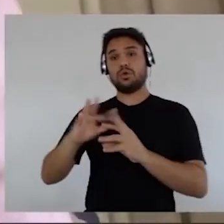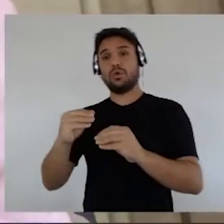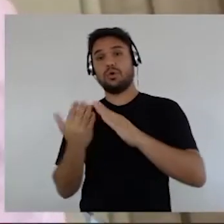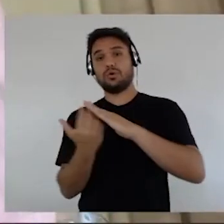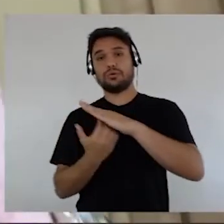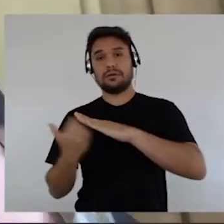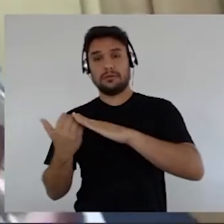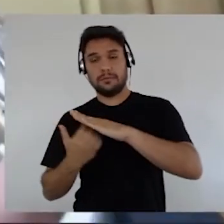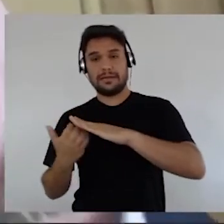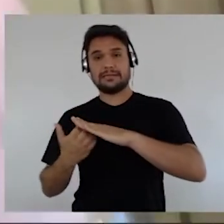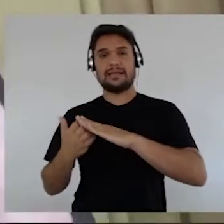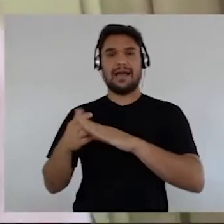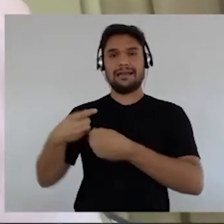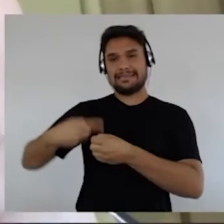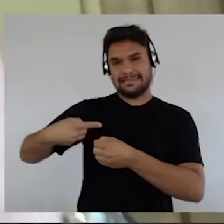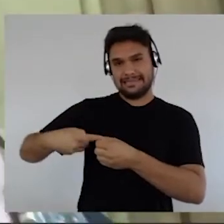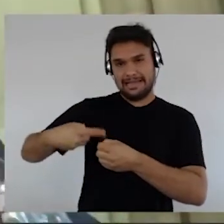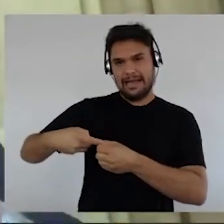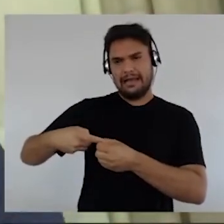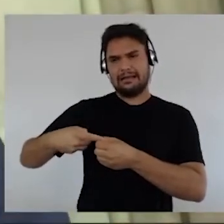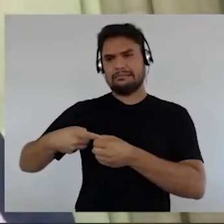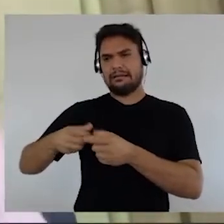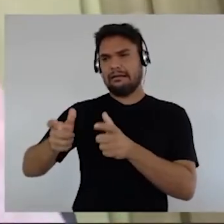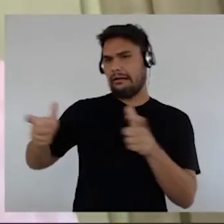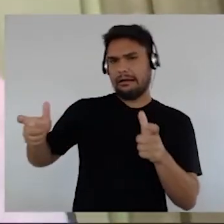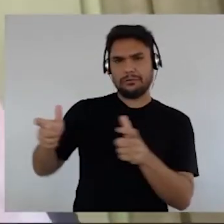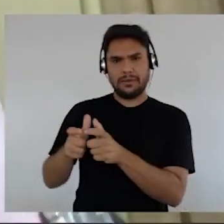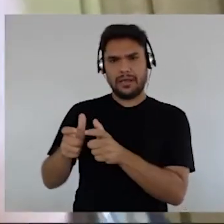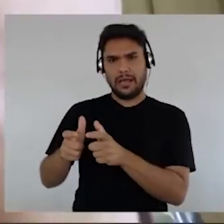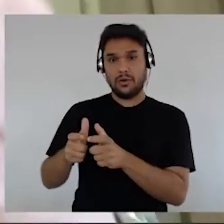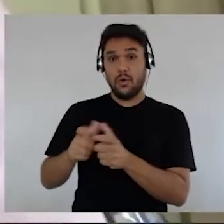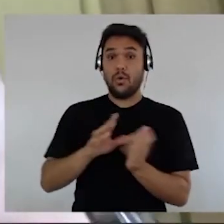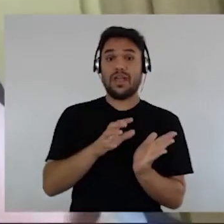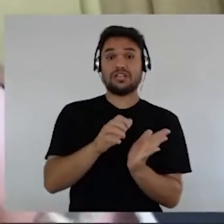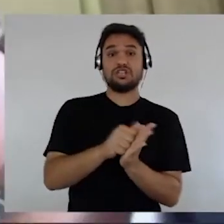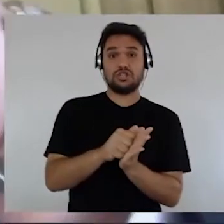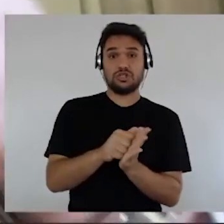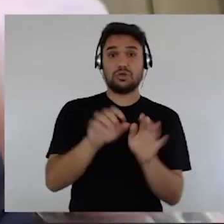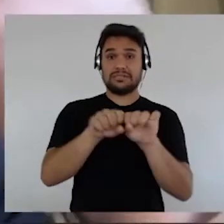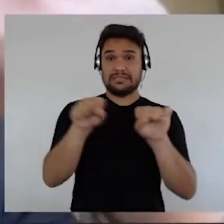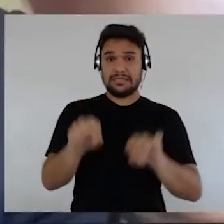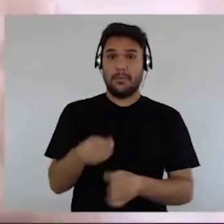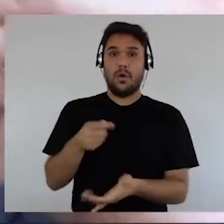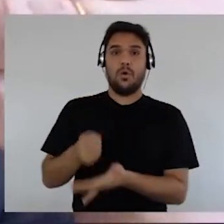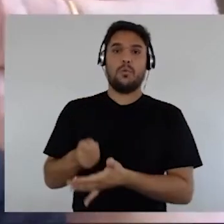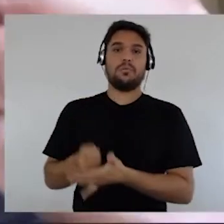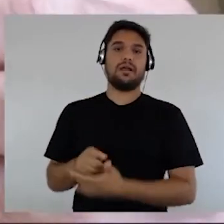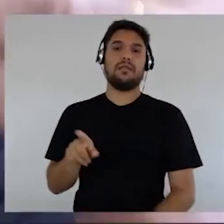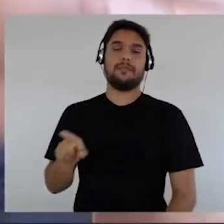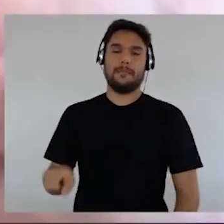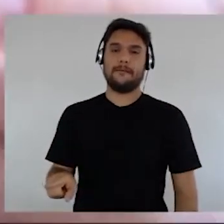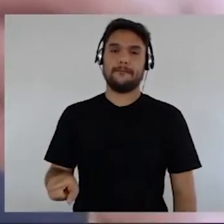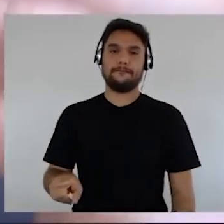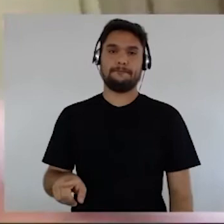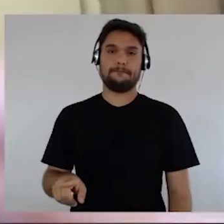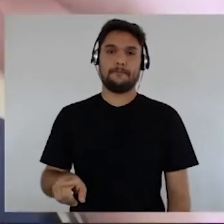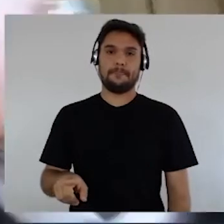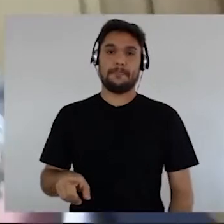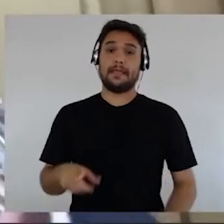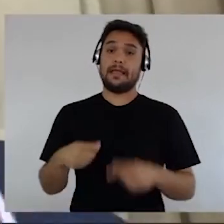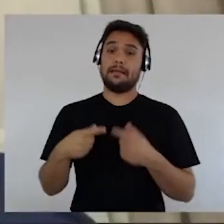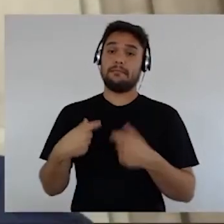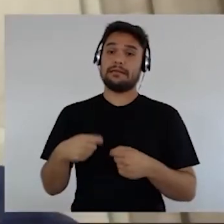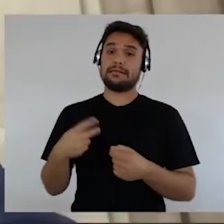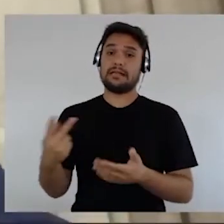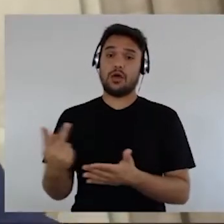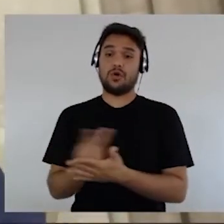demais empresários, inclusive os pequenos empresários, o registro, a inscrição é obrigatória e deve ocorrer